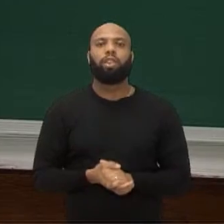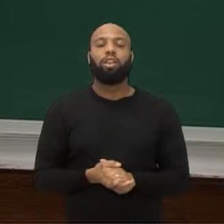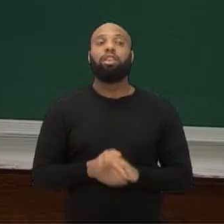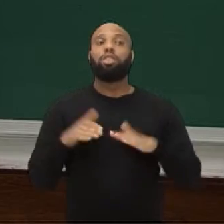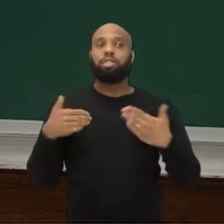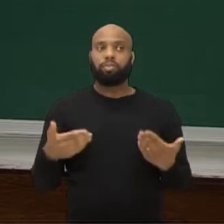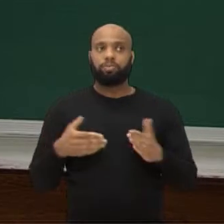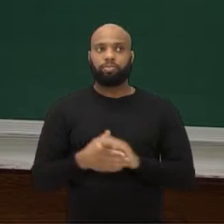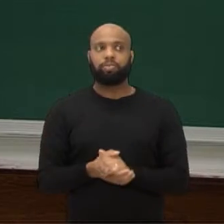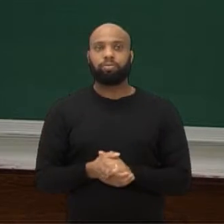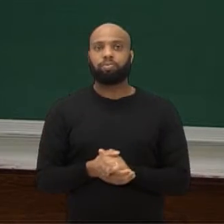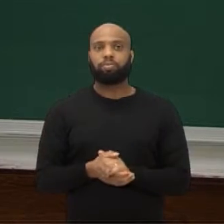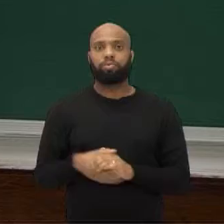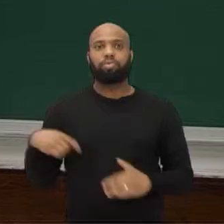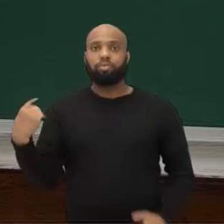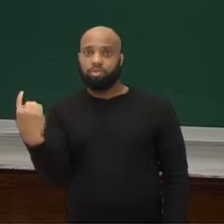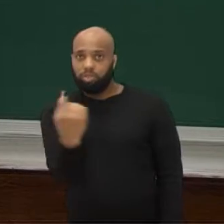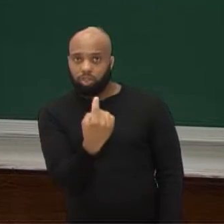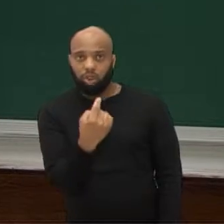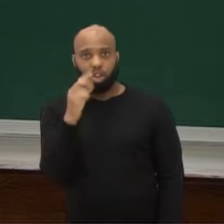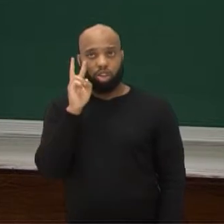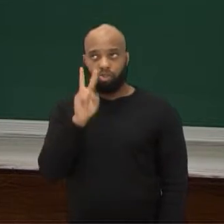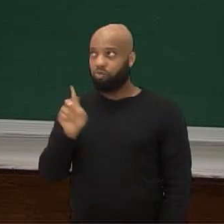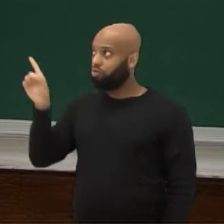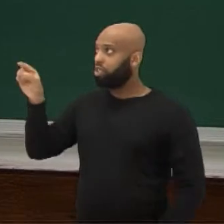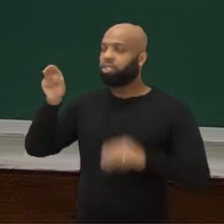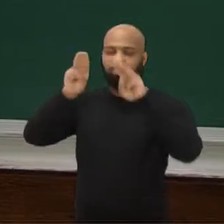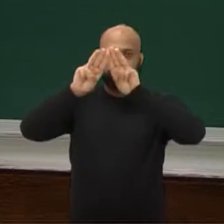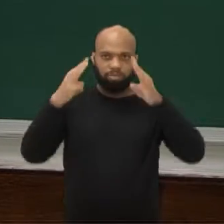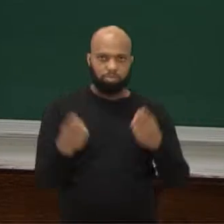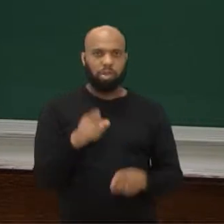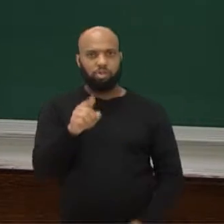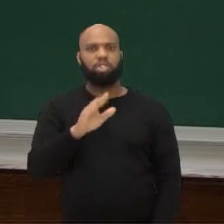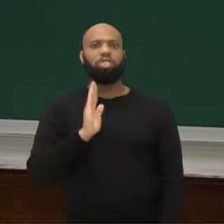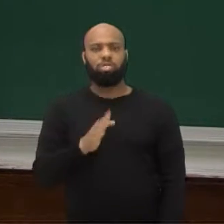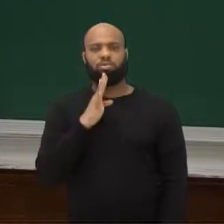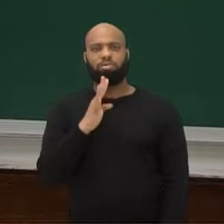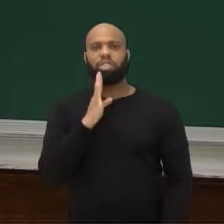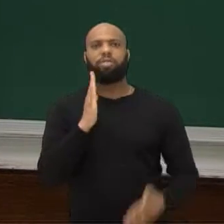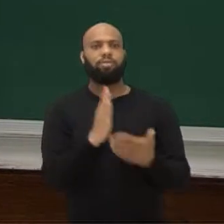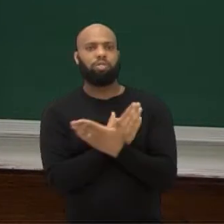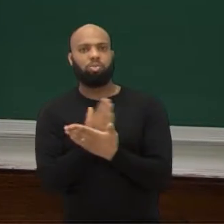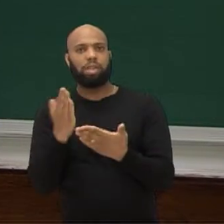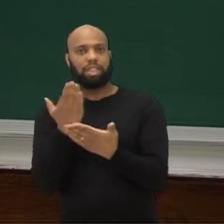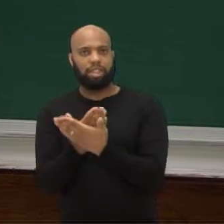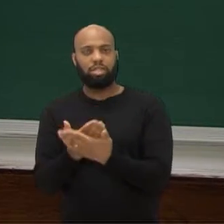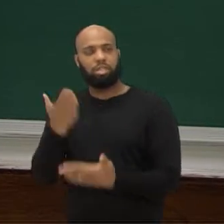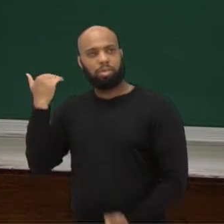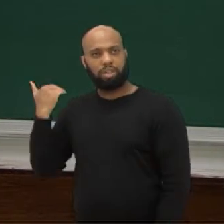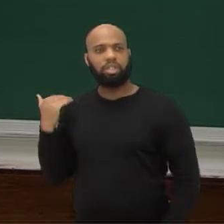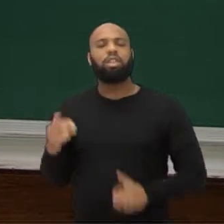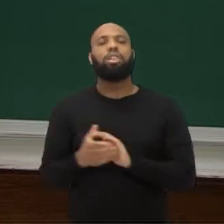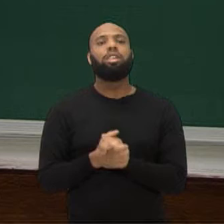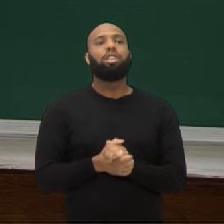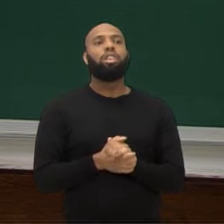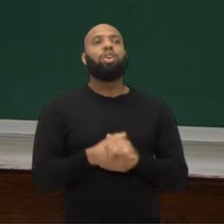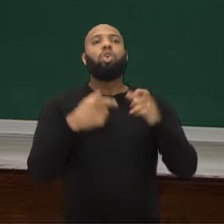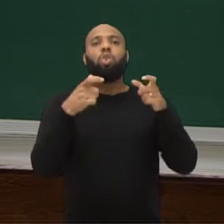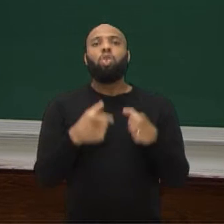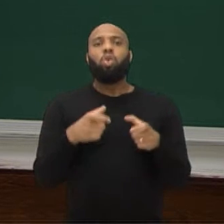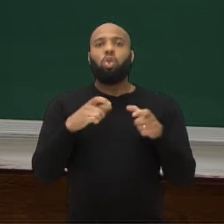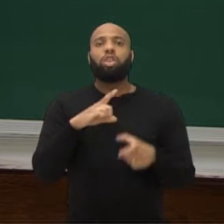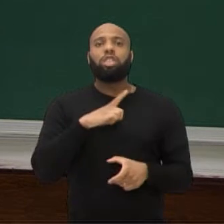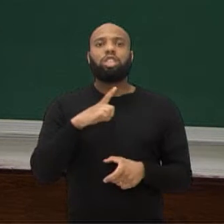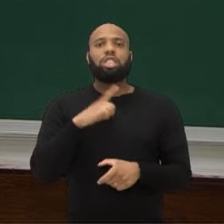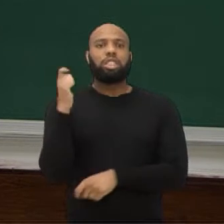Muito bem, esse mapa aqui já é um conhecido nosso de algumas aulas, e onde ficava a